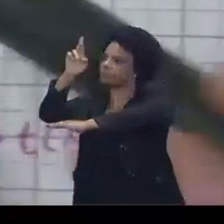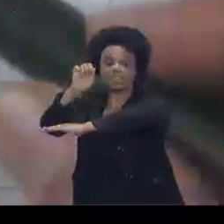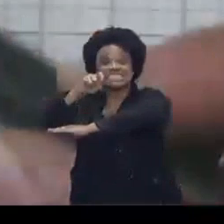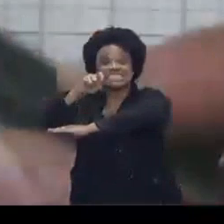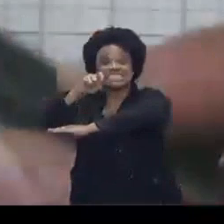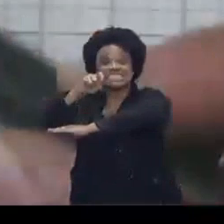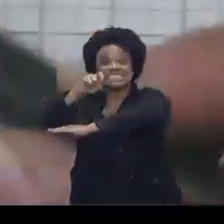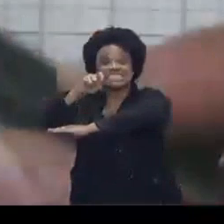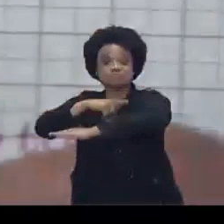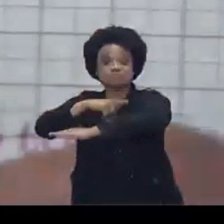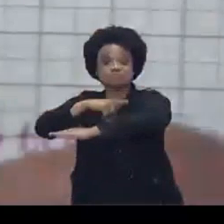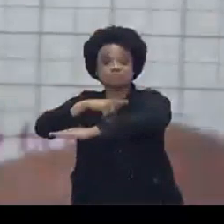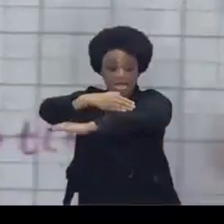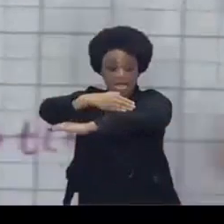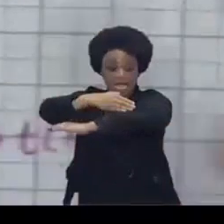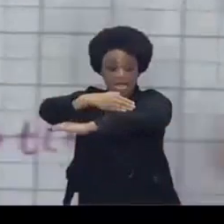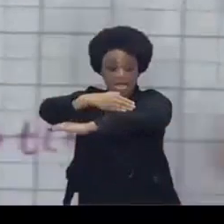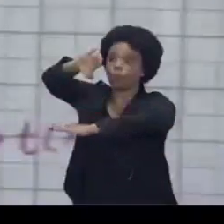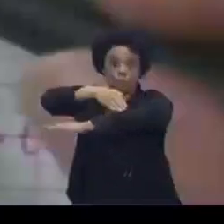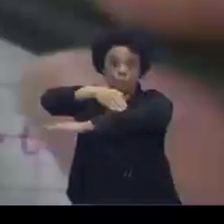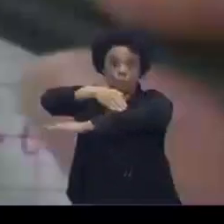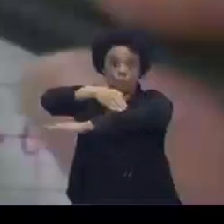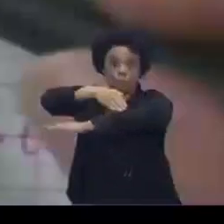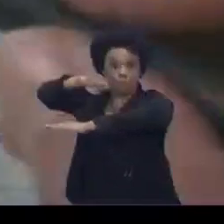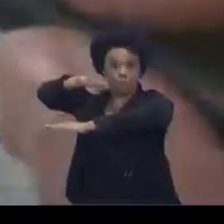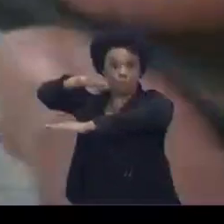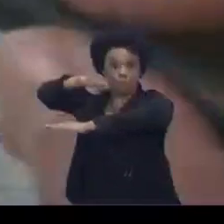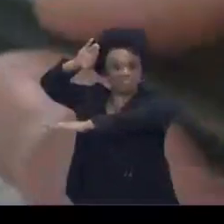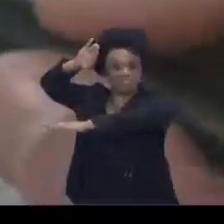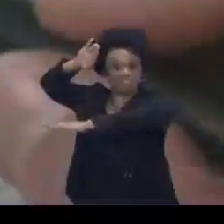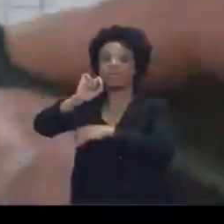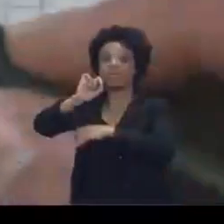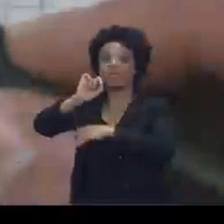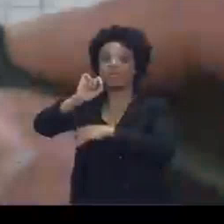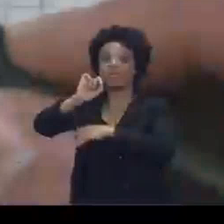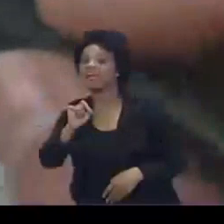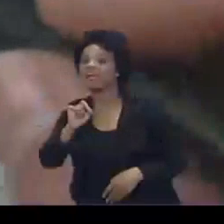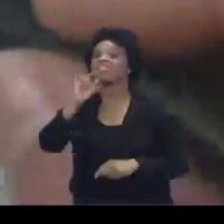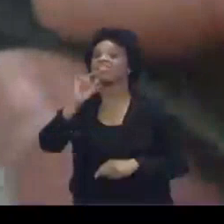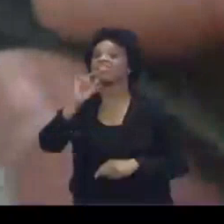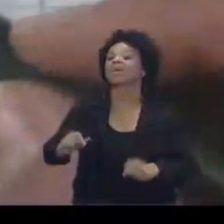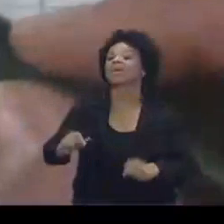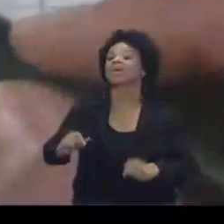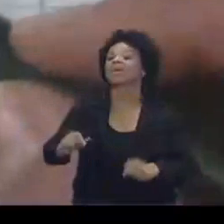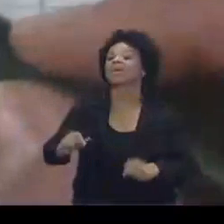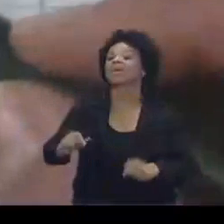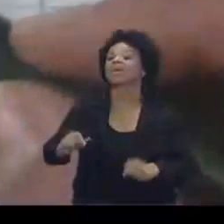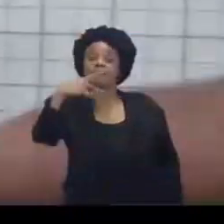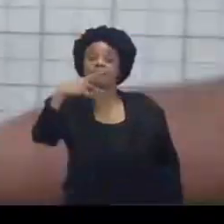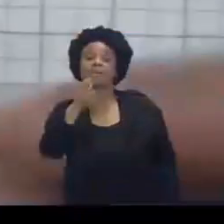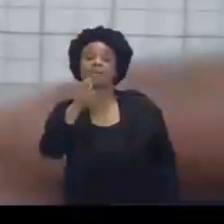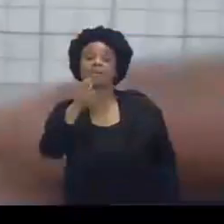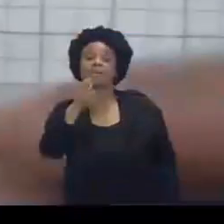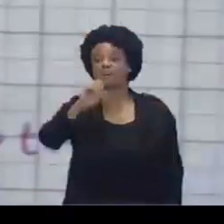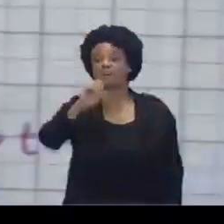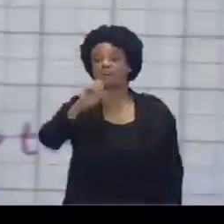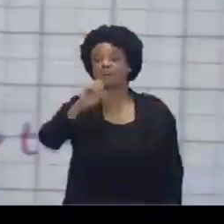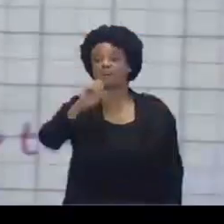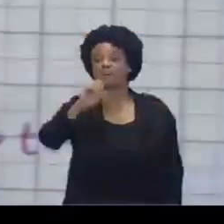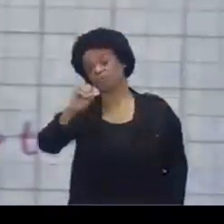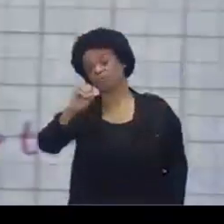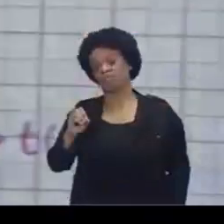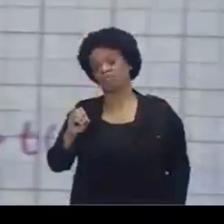aqui a lembrança de uma parábola, ou seja, esse meu movimento, ele está com uma característica de ser o